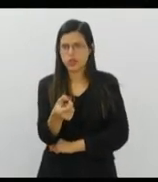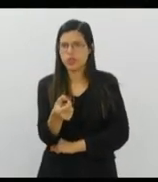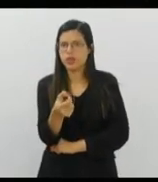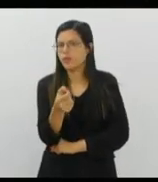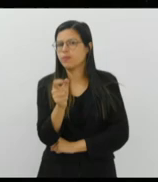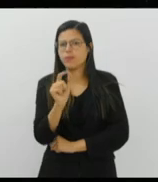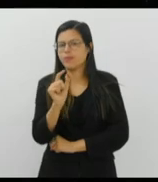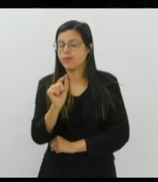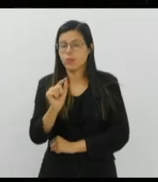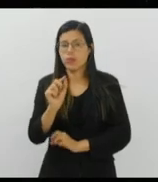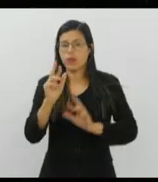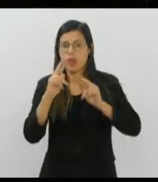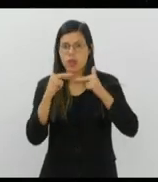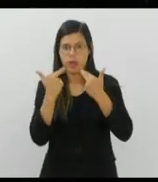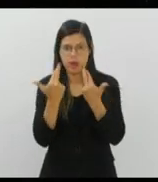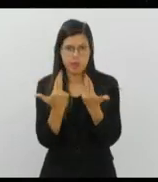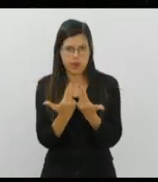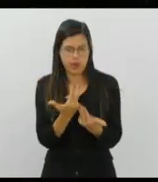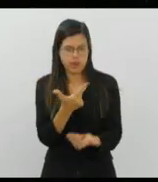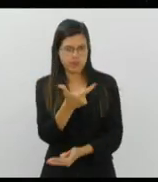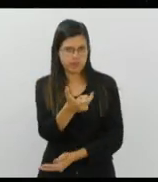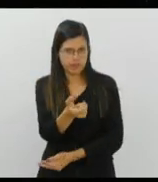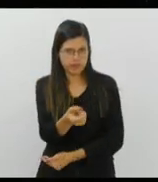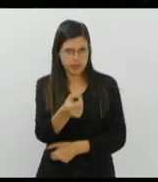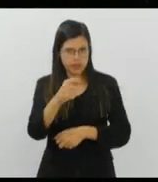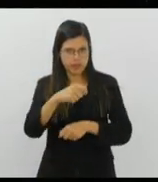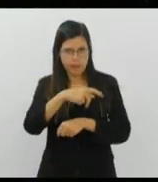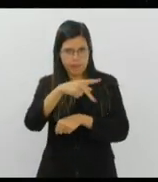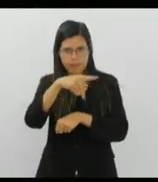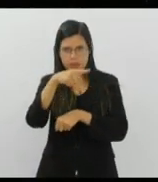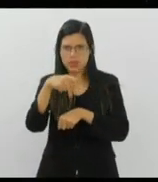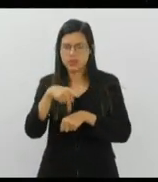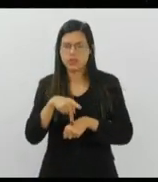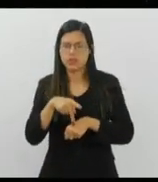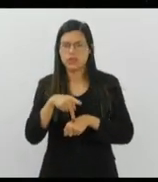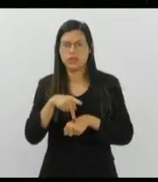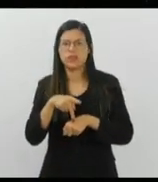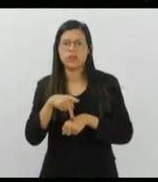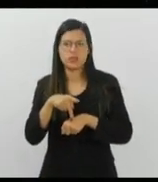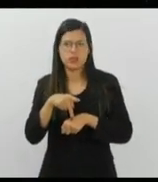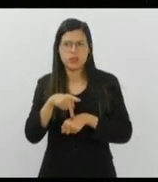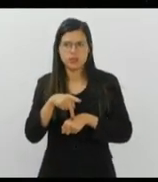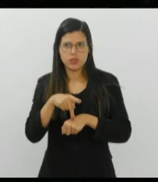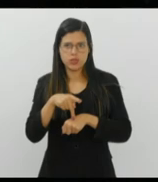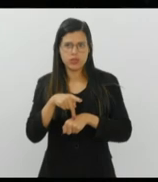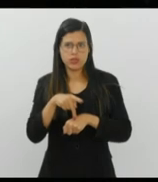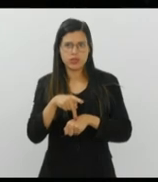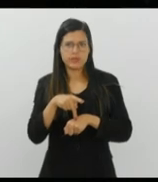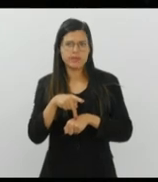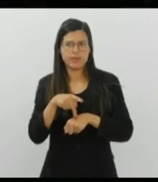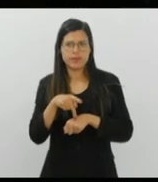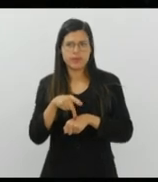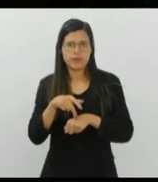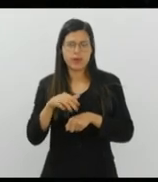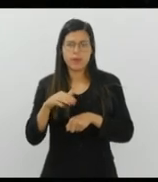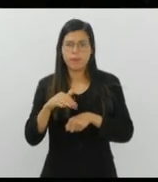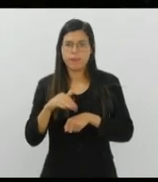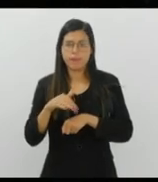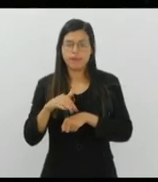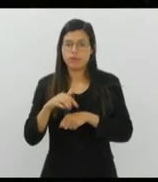reunião dos 20 países que mais